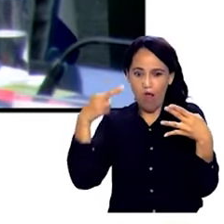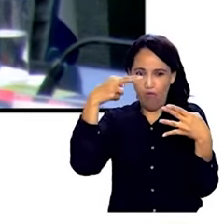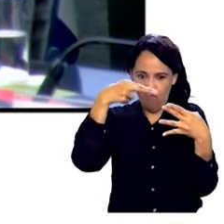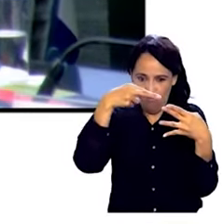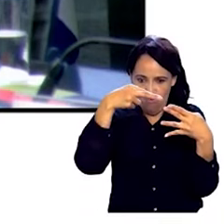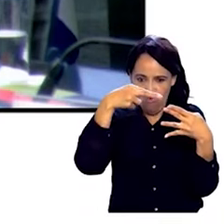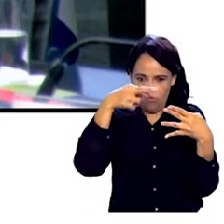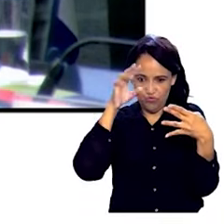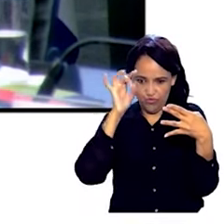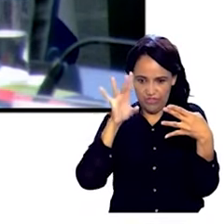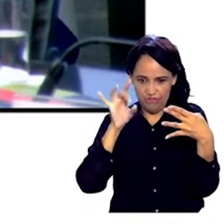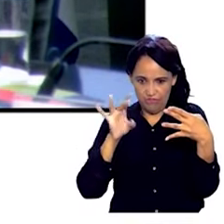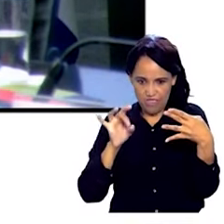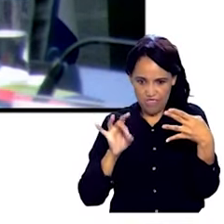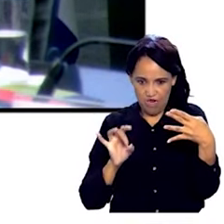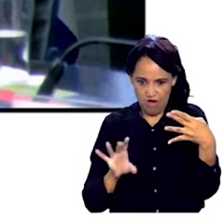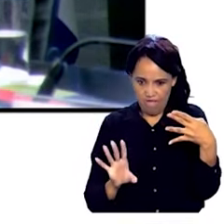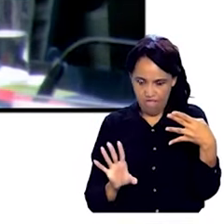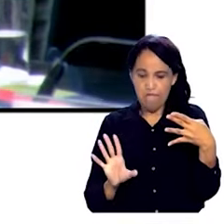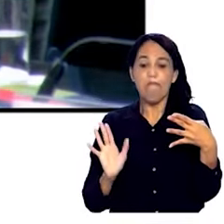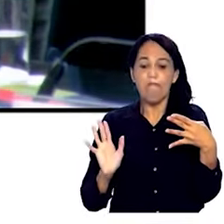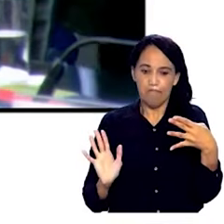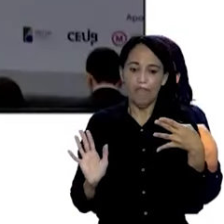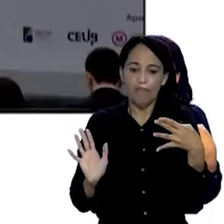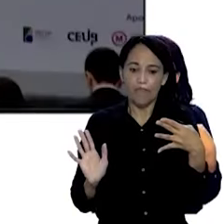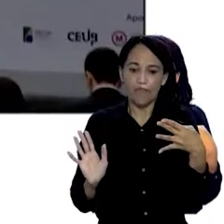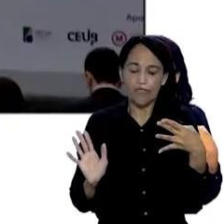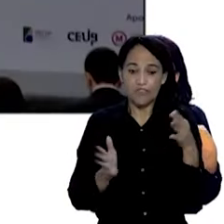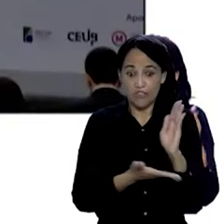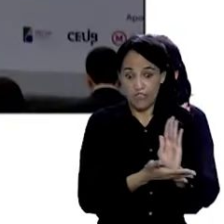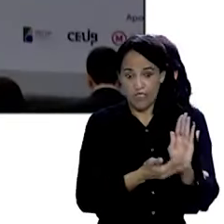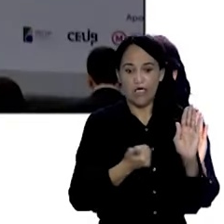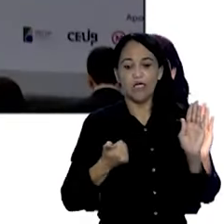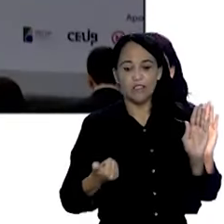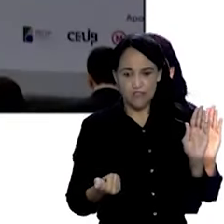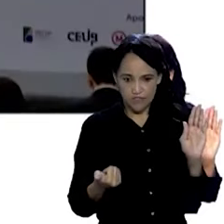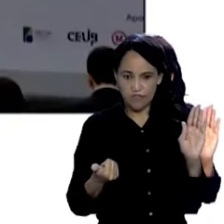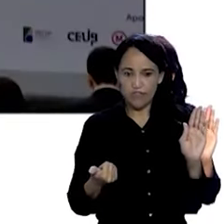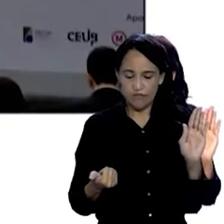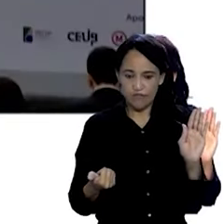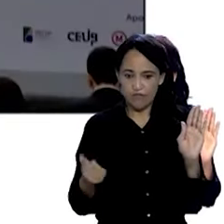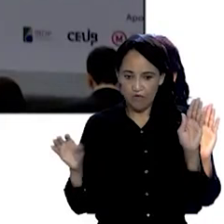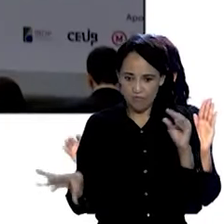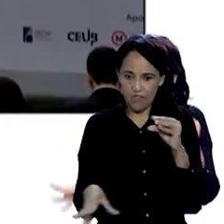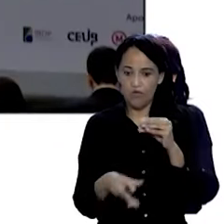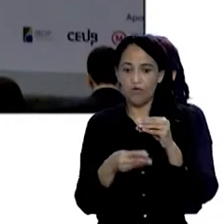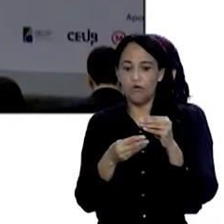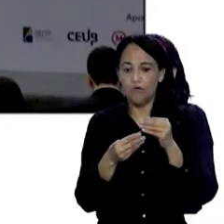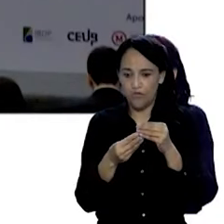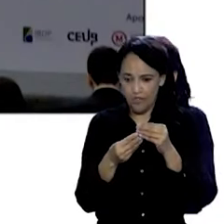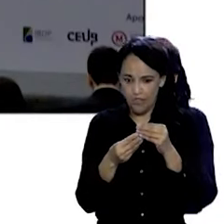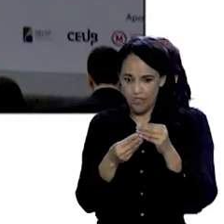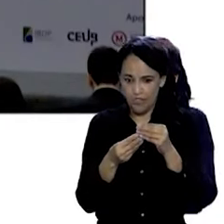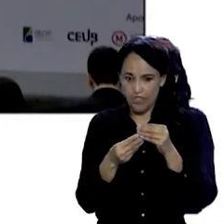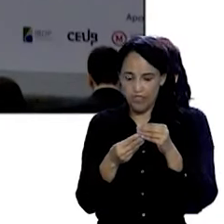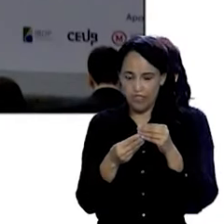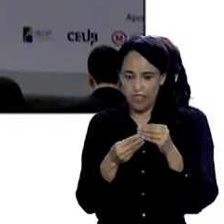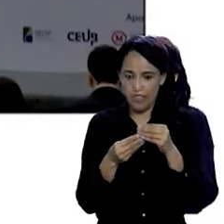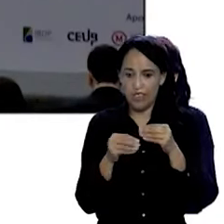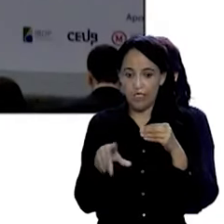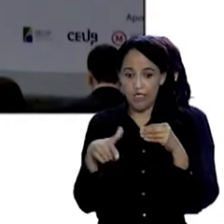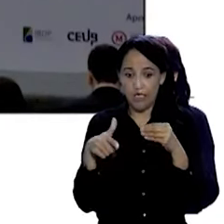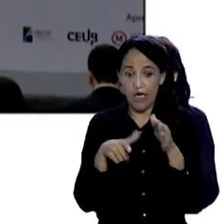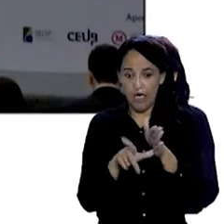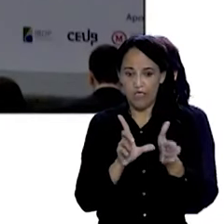recurso eh de cassação e vamos concluir antes de passar o outro ponto o tribunal